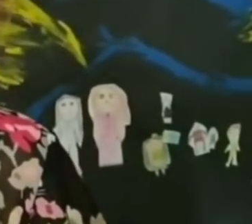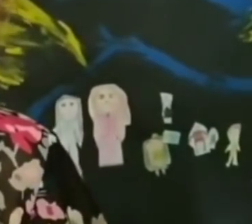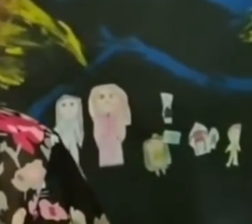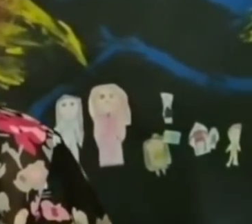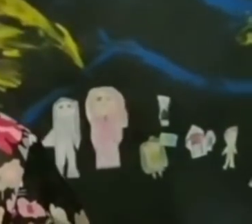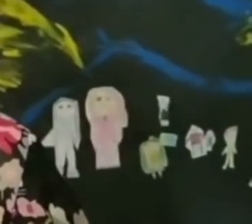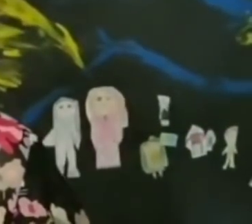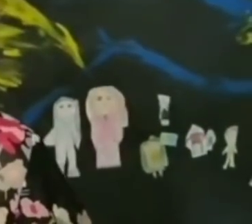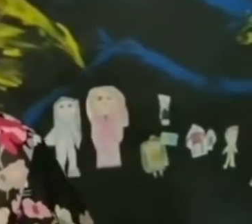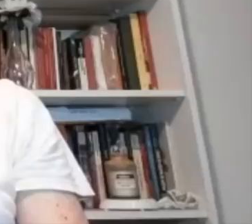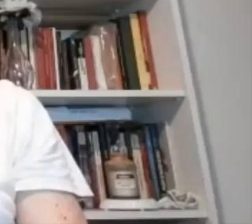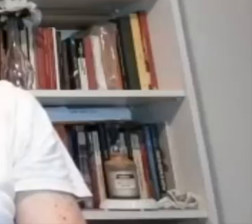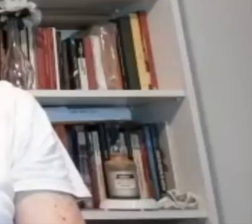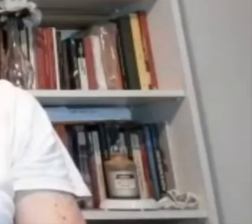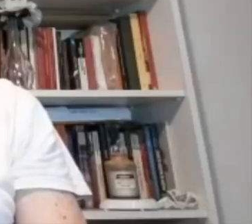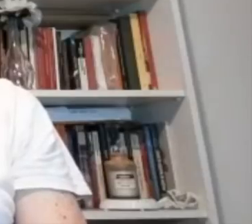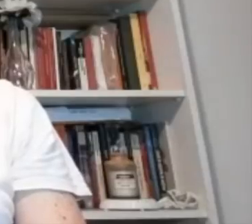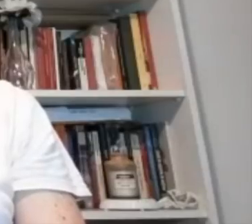Rupturas.